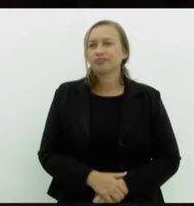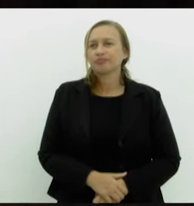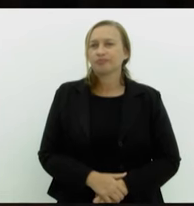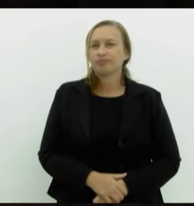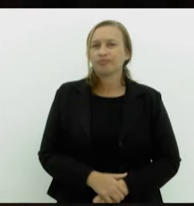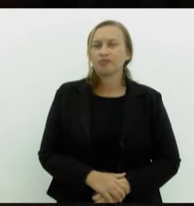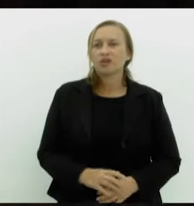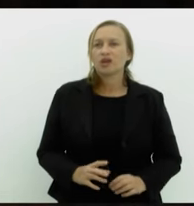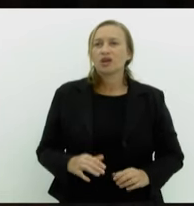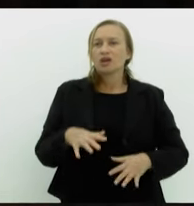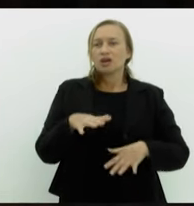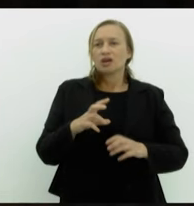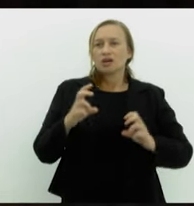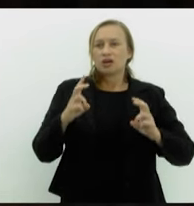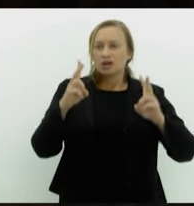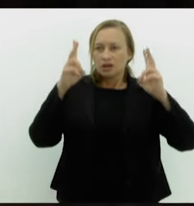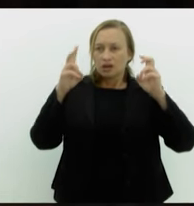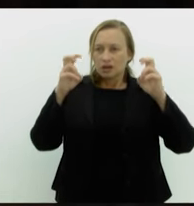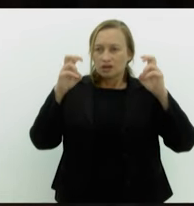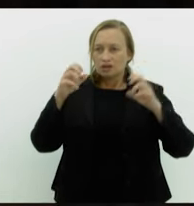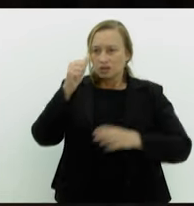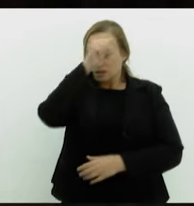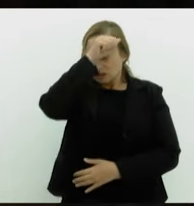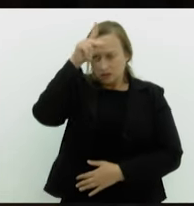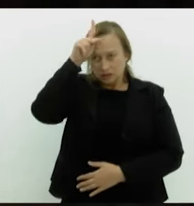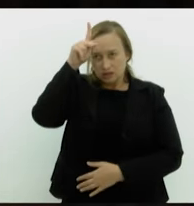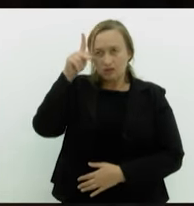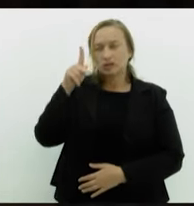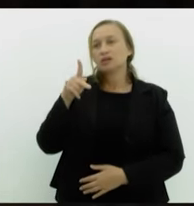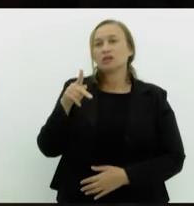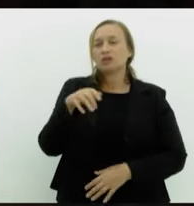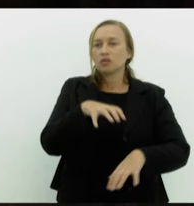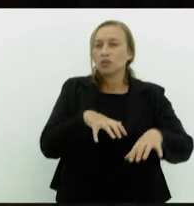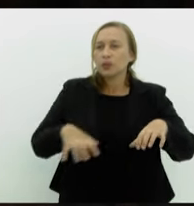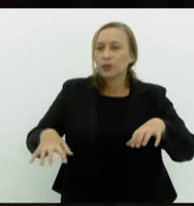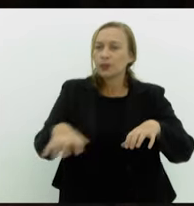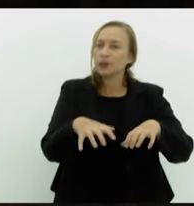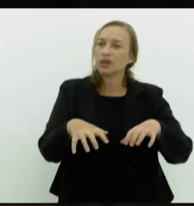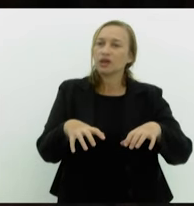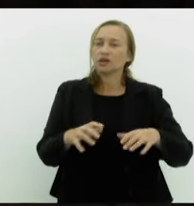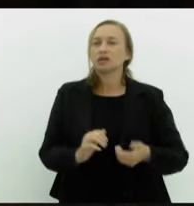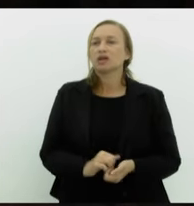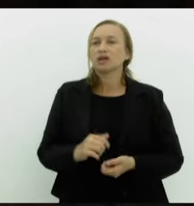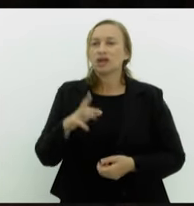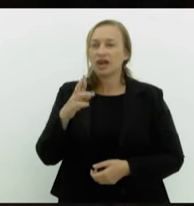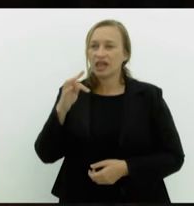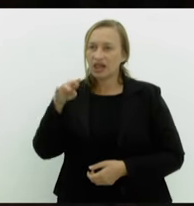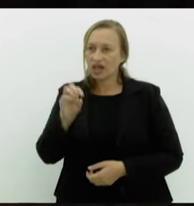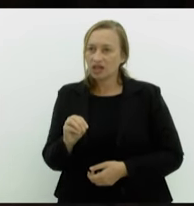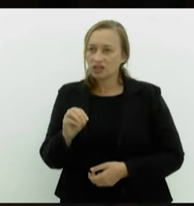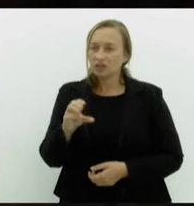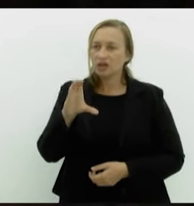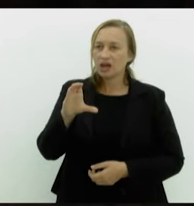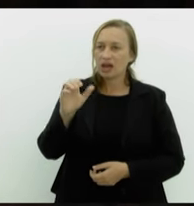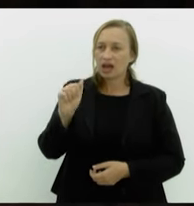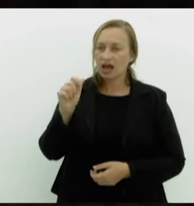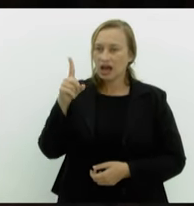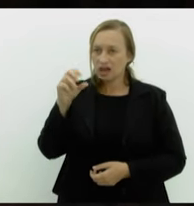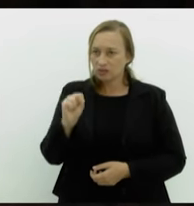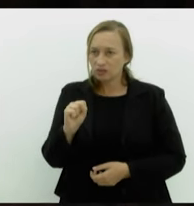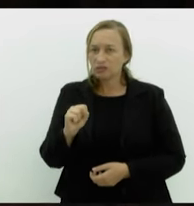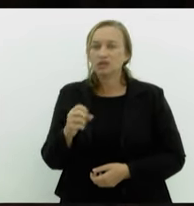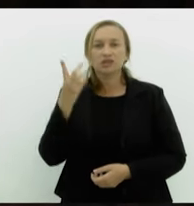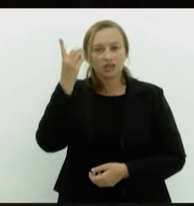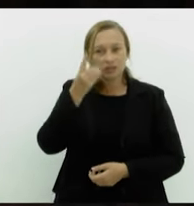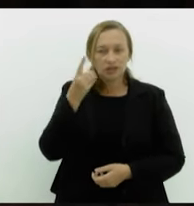Assunto com Municipal de Desenvolvimento Regional, Renato Machado. Carlos Macedo, por gentileza. Nosso nobre